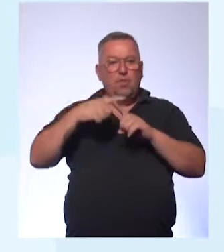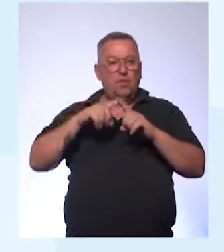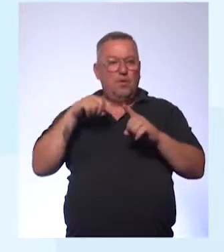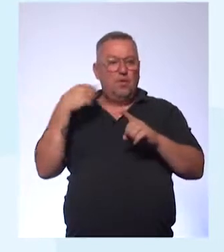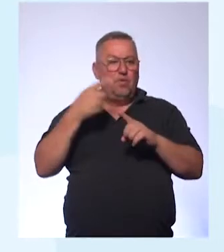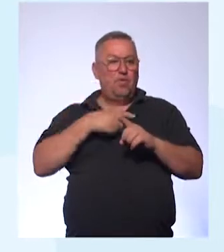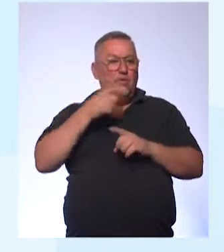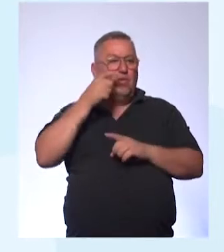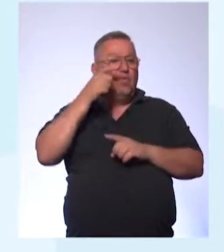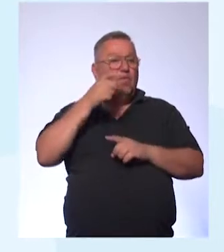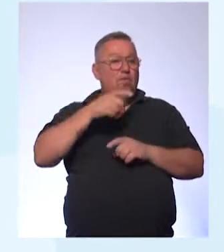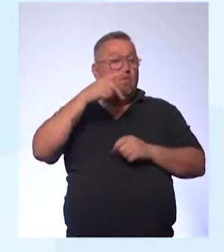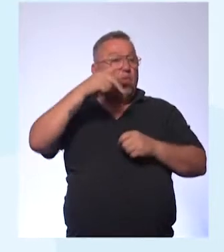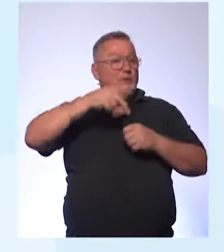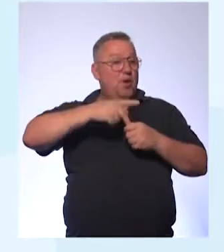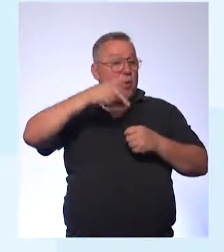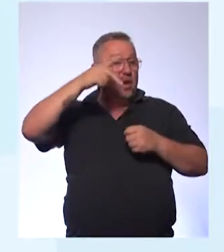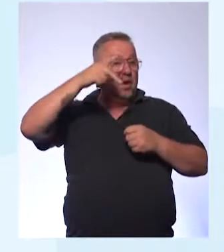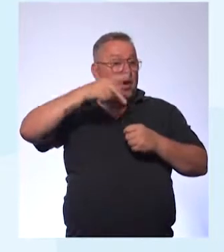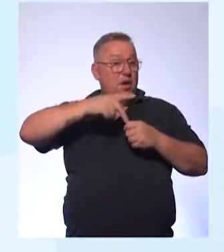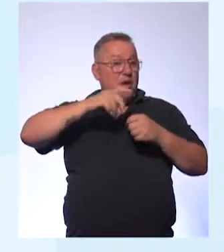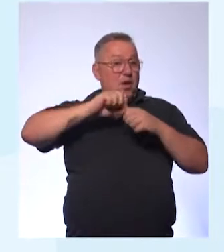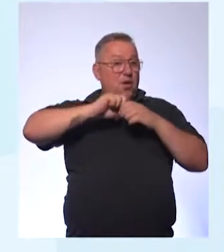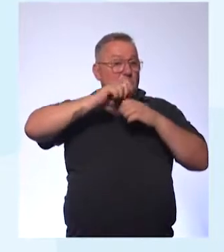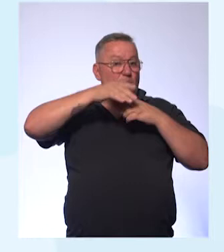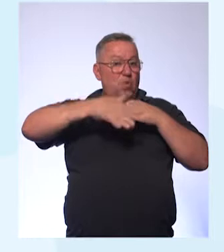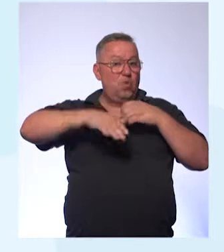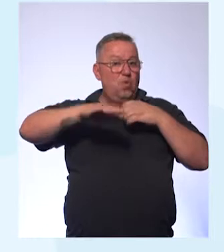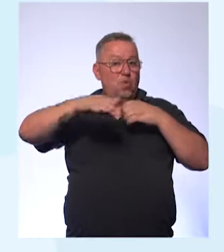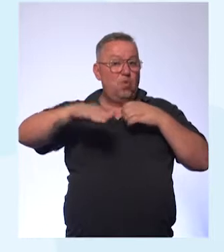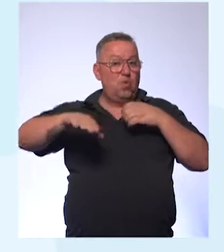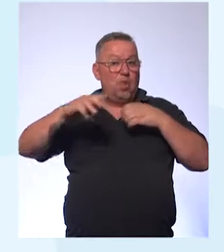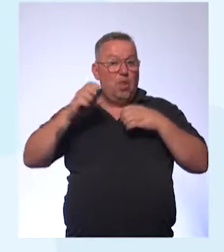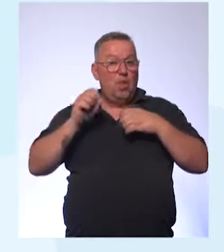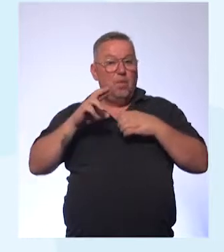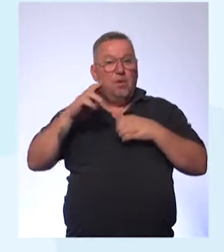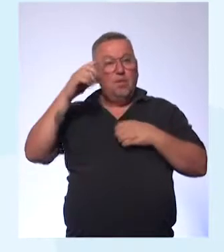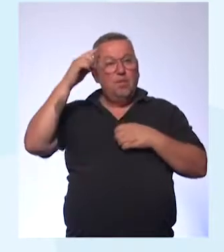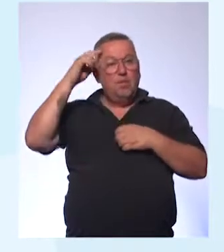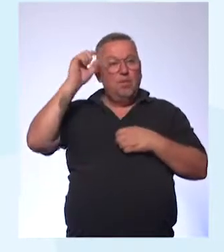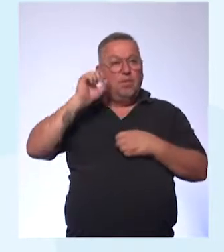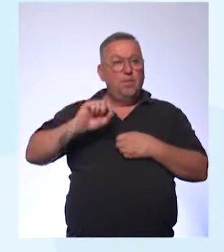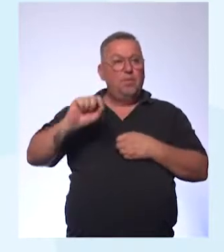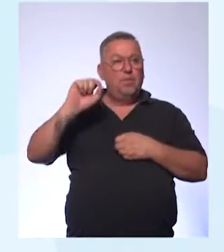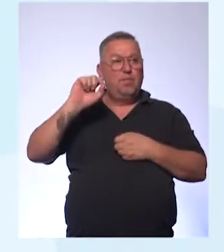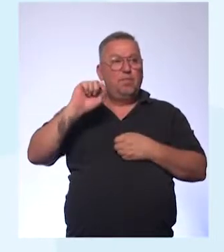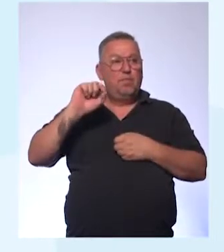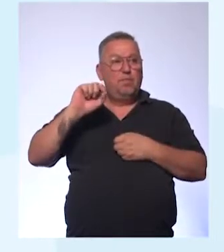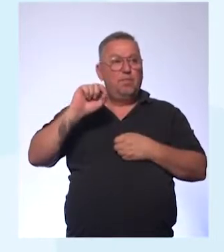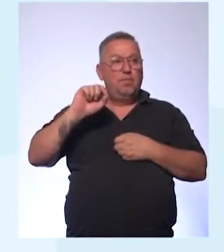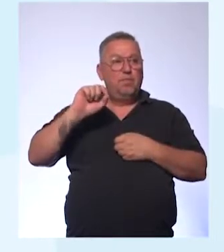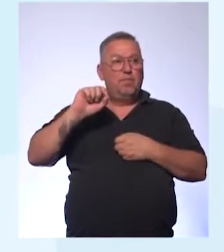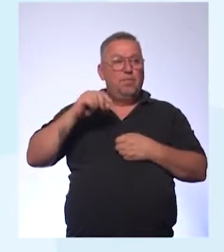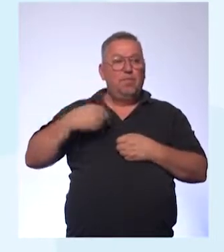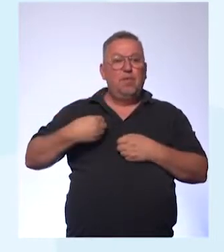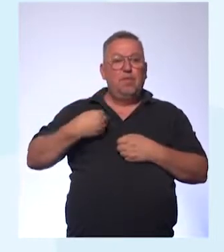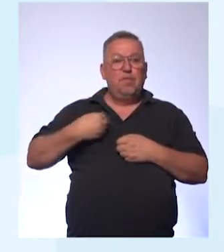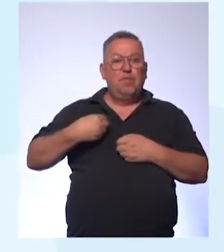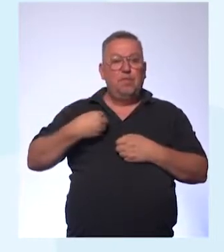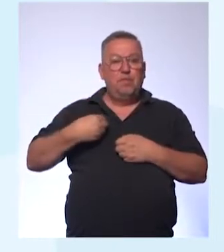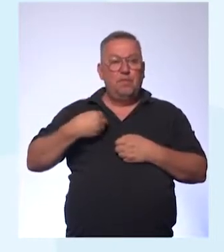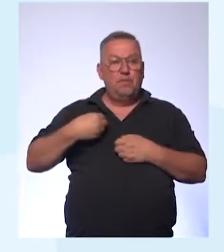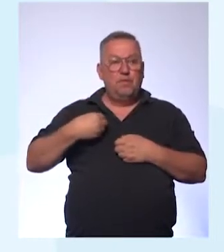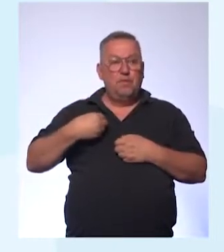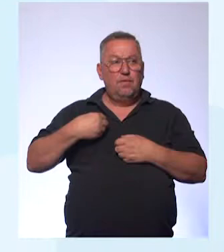quando vê o petróleo derramado no mar, a primeira coisa que a gente pensa é nisso, nessa vida que a gente chama